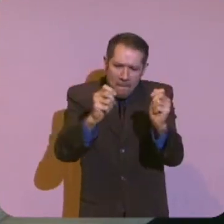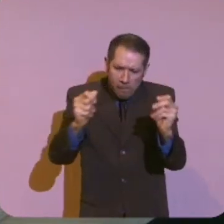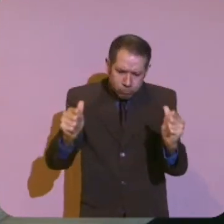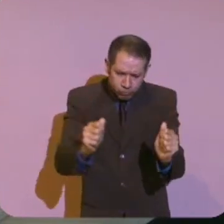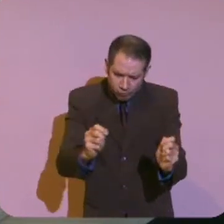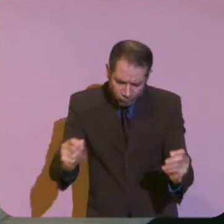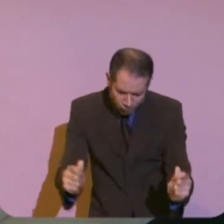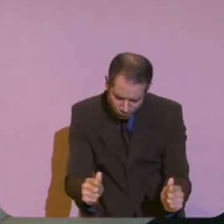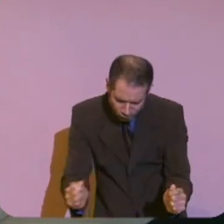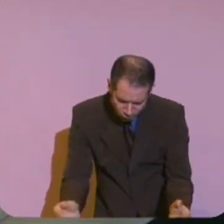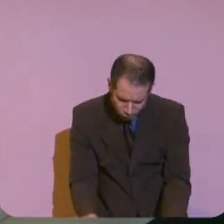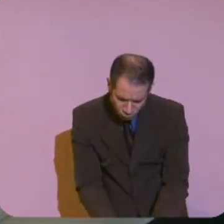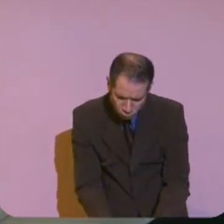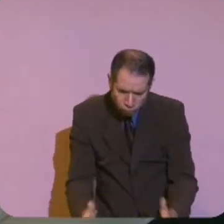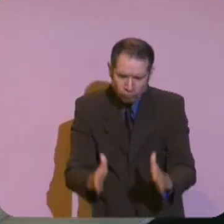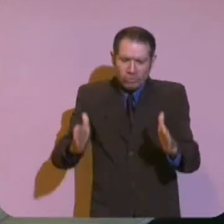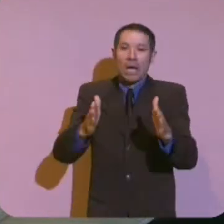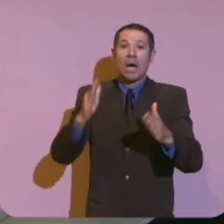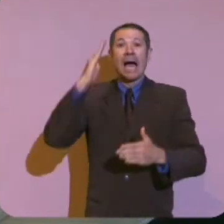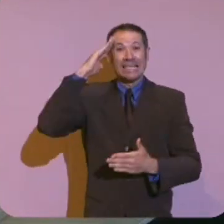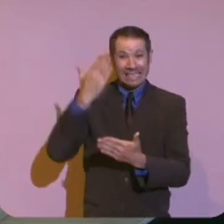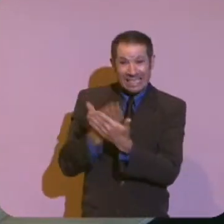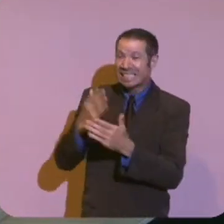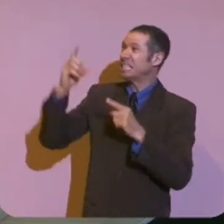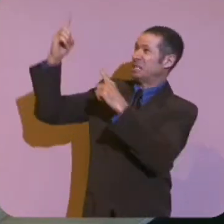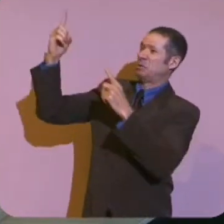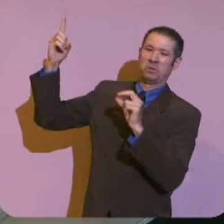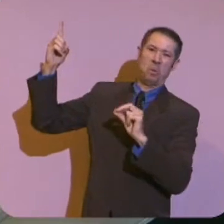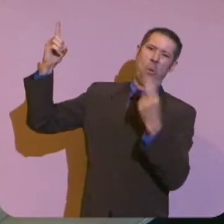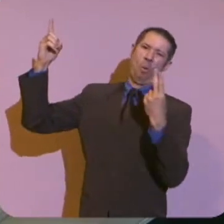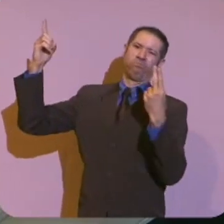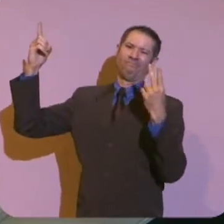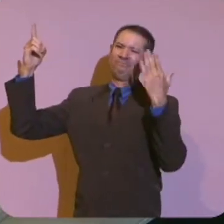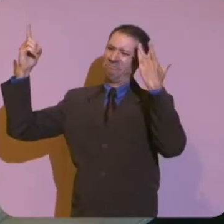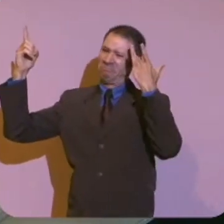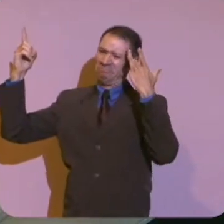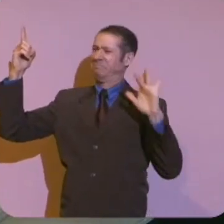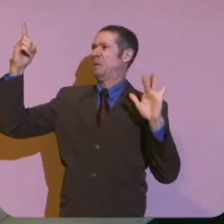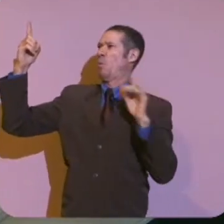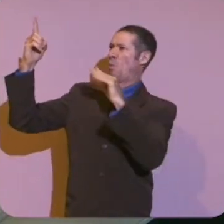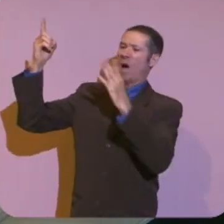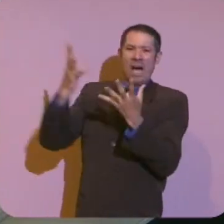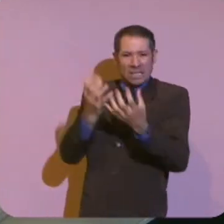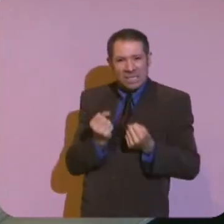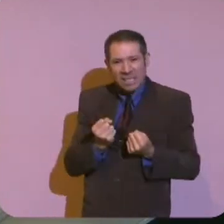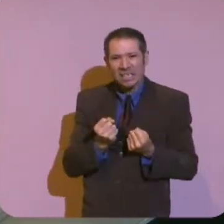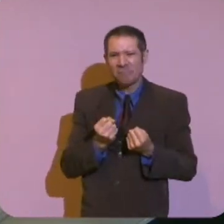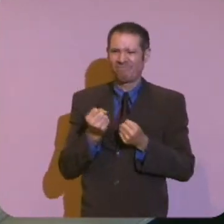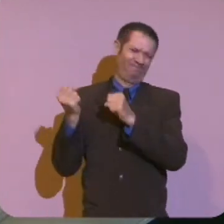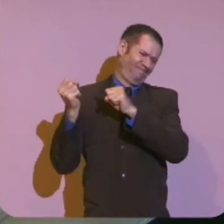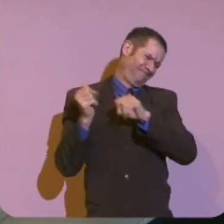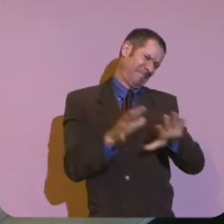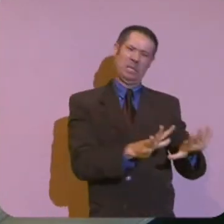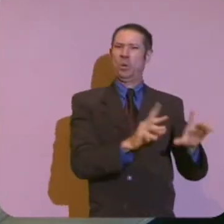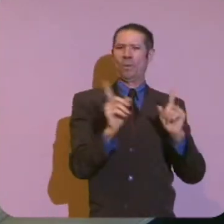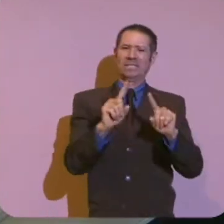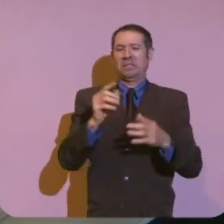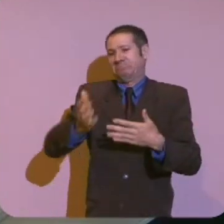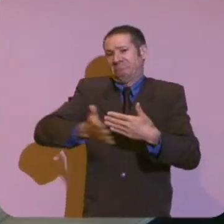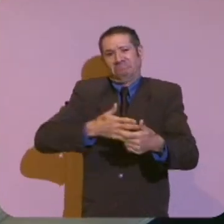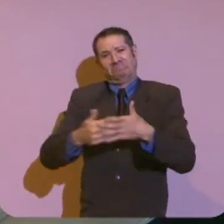oleiro. Se você acredita em Deus, se você não acredita, se você aceita, se você não aceita, tanto